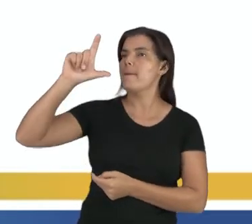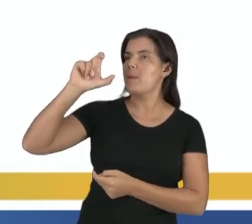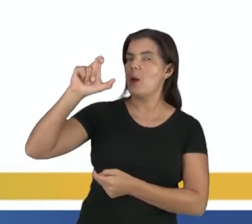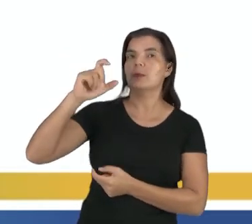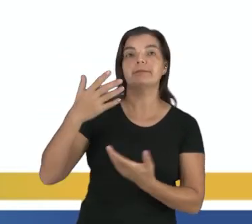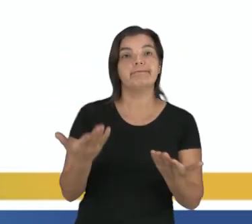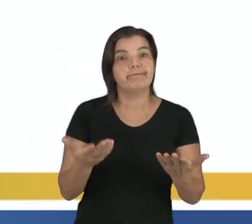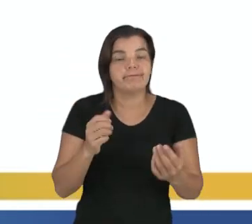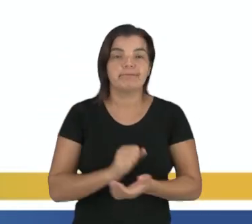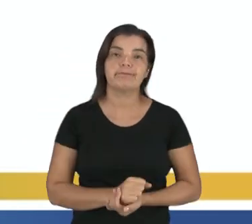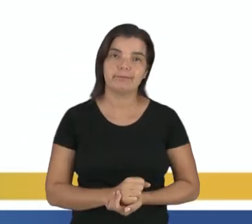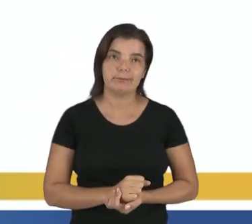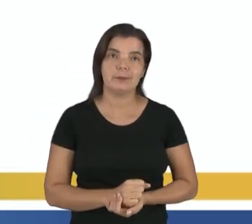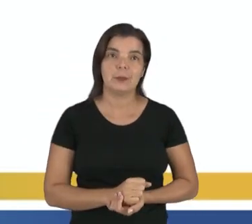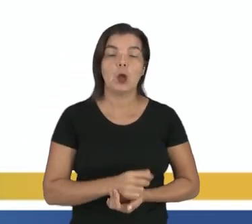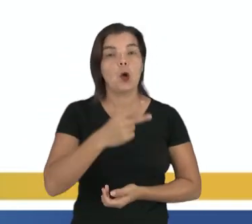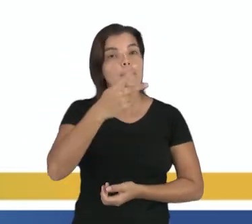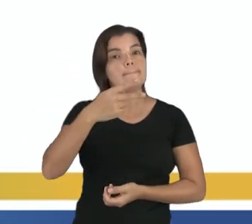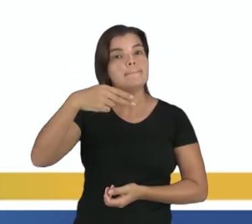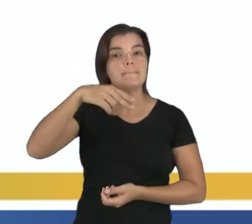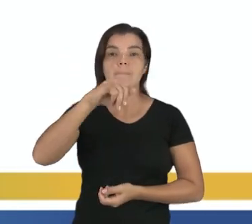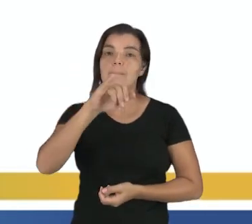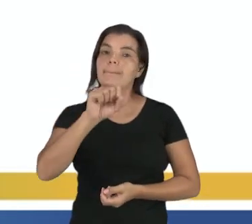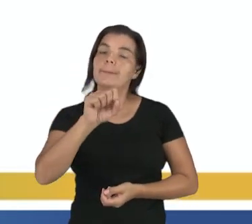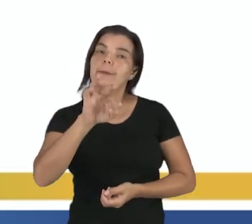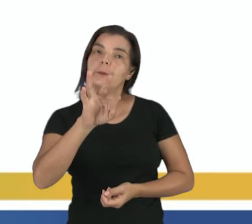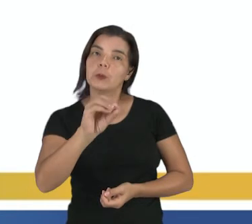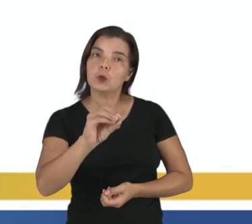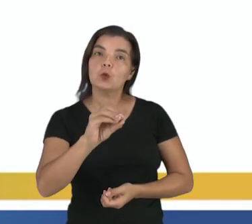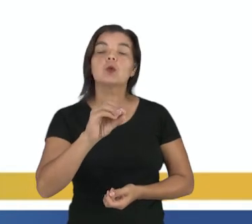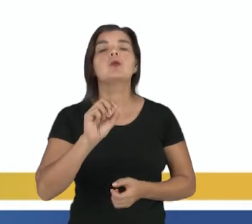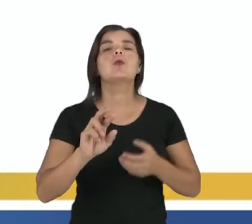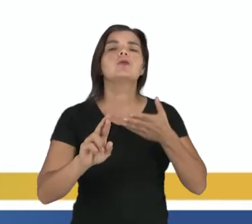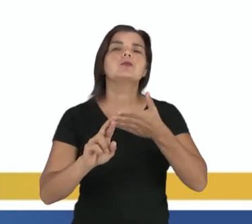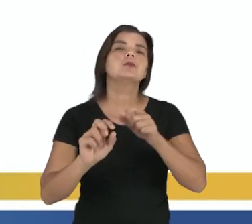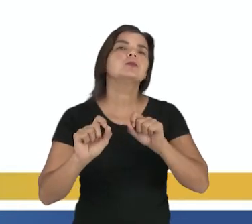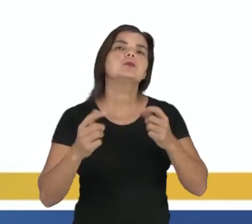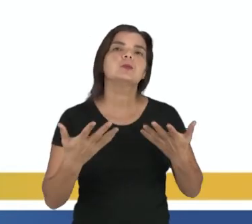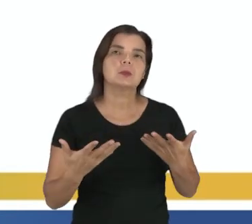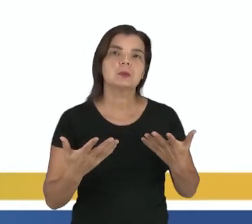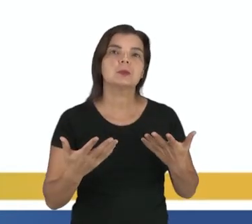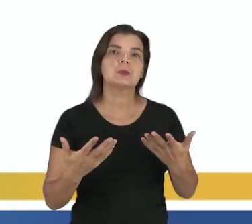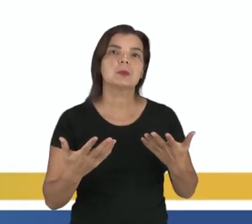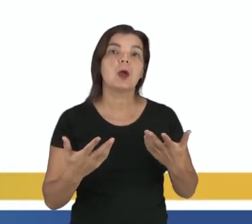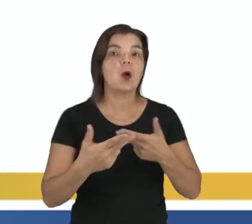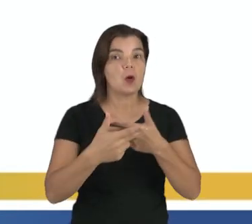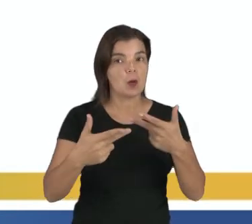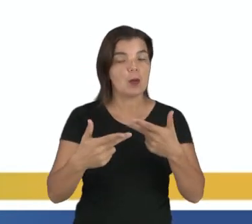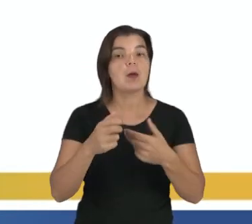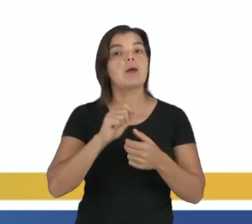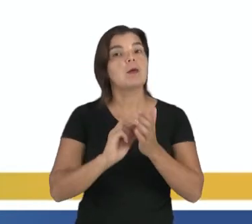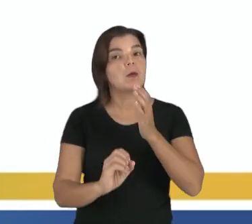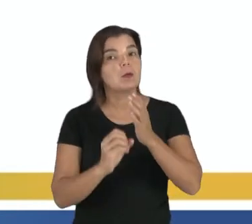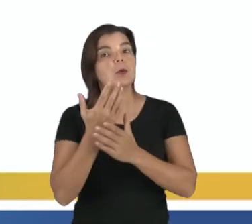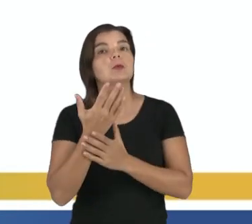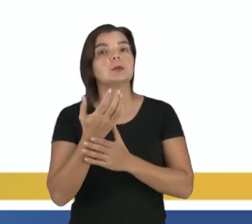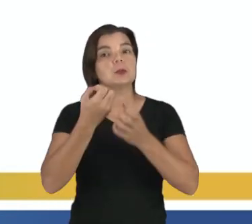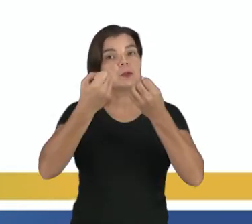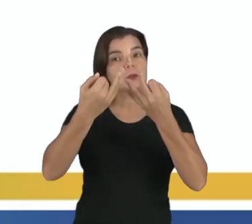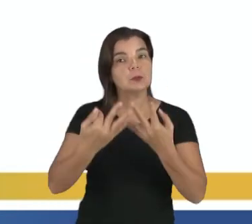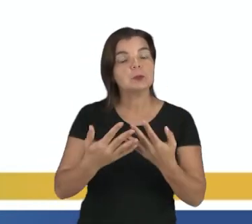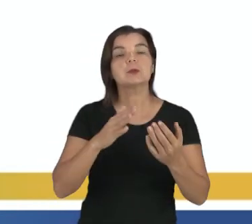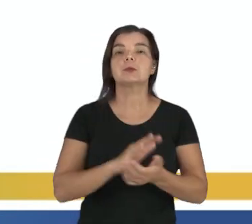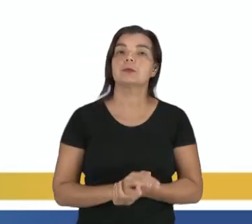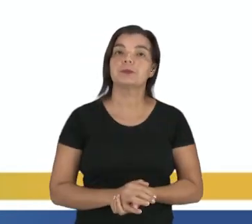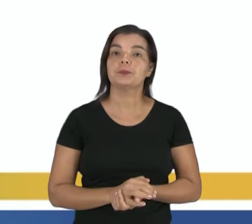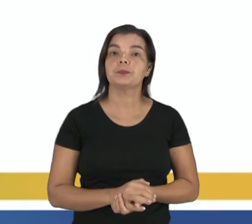selfie. Gente, o pronome isto se refere a uma coisa que ainda vai ser dita.